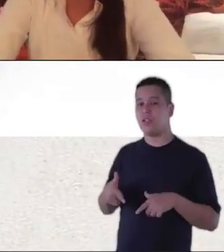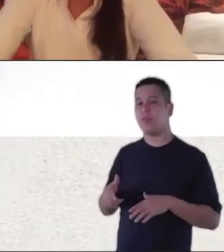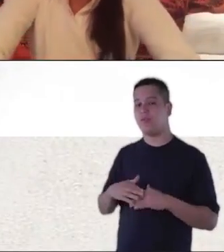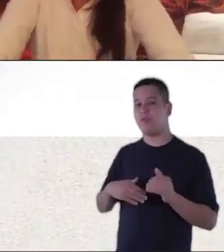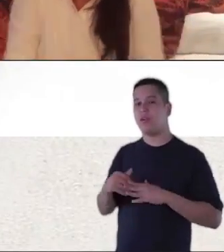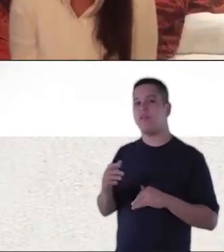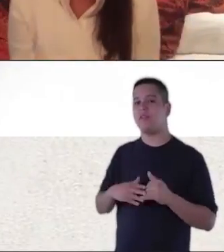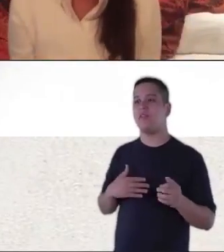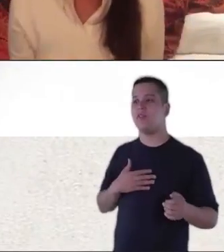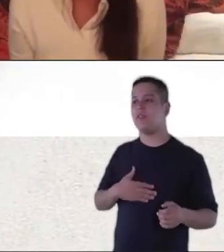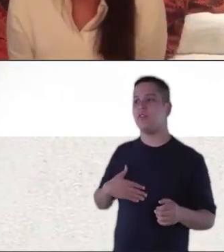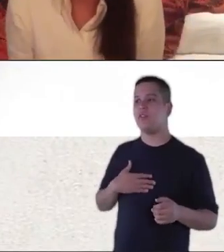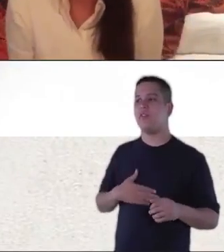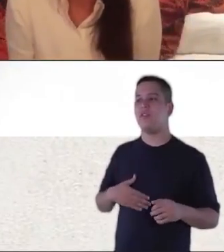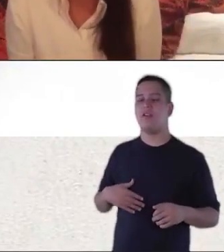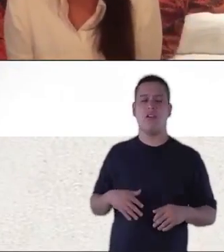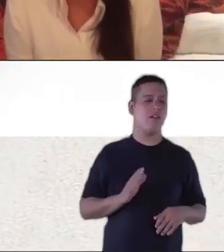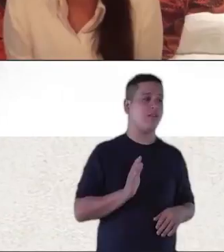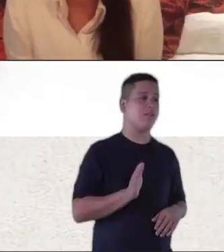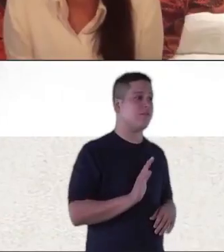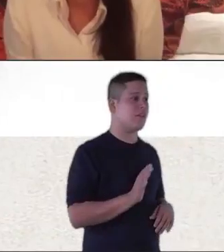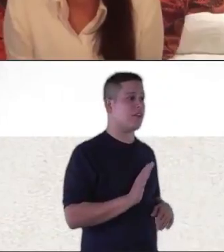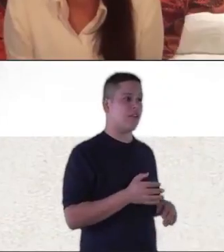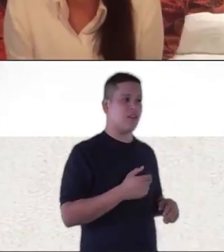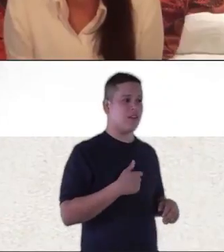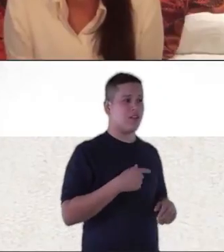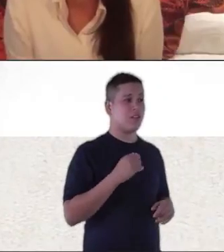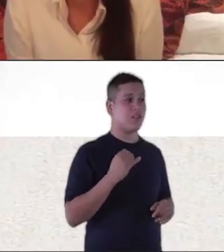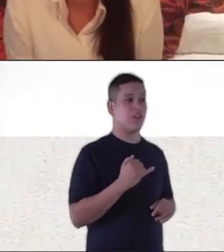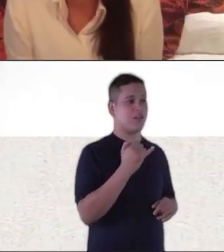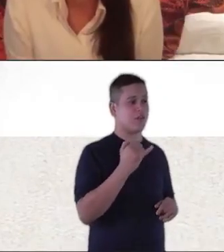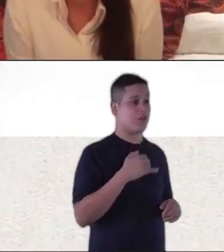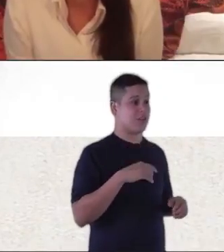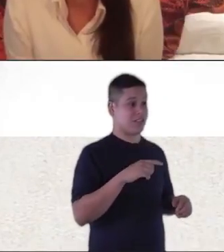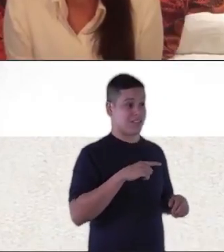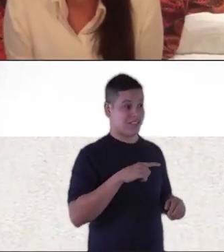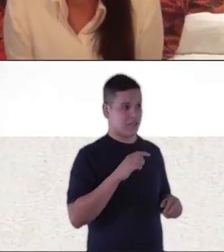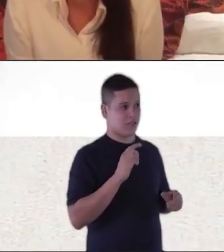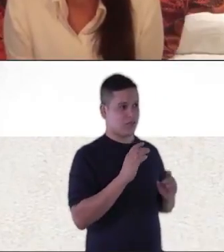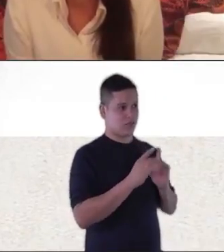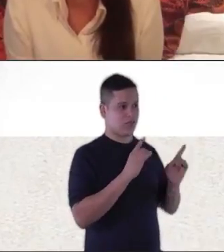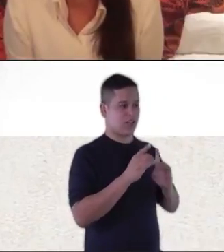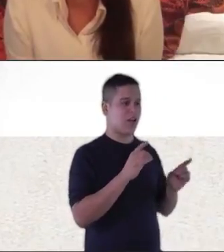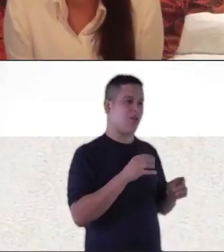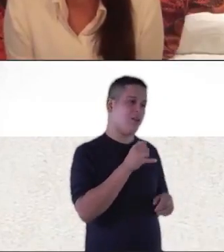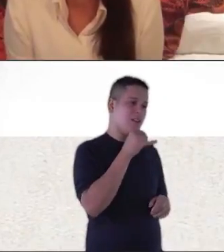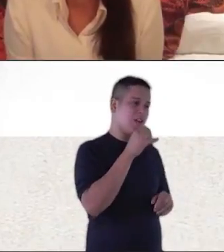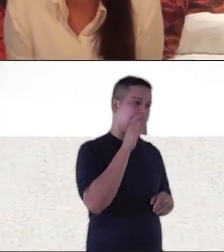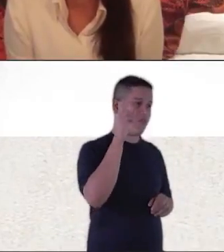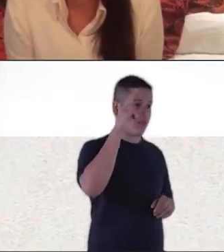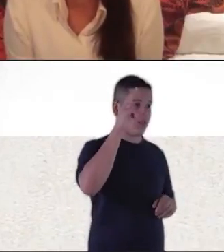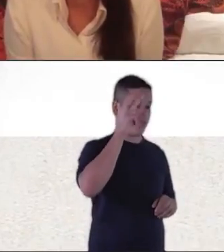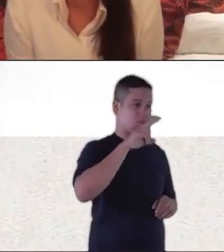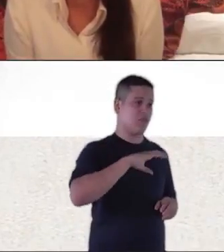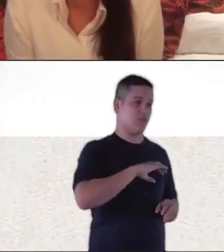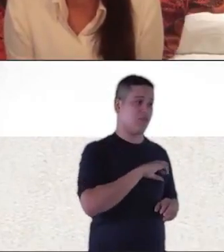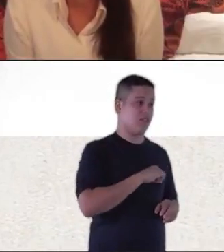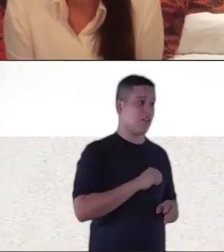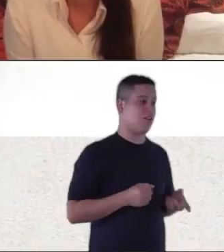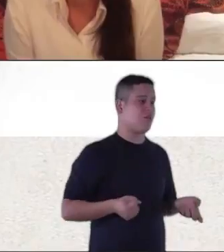ponto me interessa, Malu. A questão do diálogo num texto, principalmente no romance, inclusive menos do que na